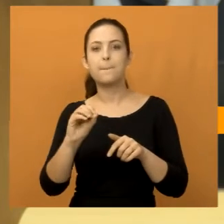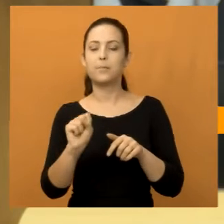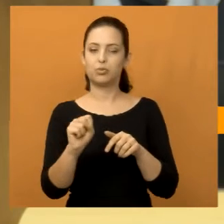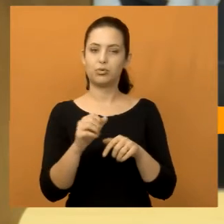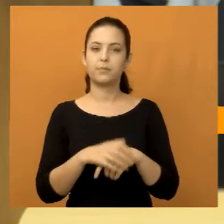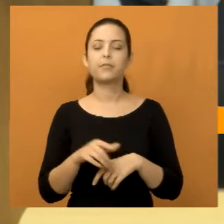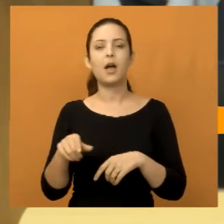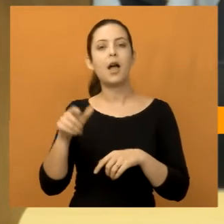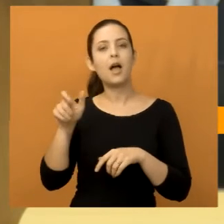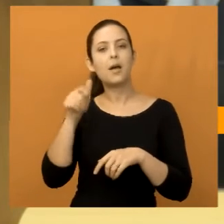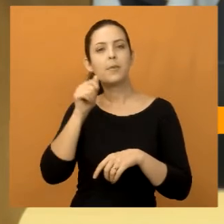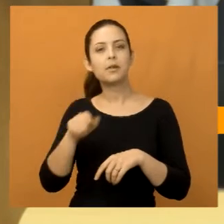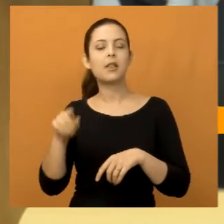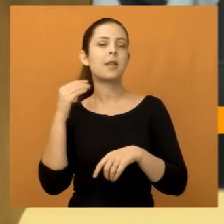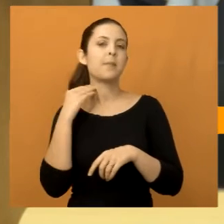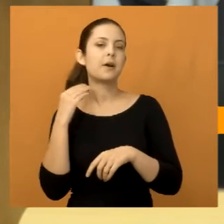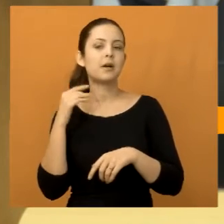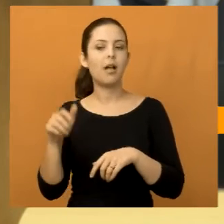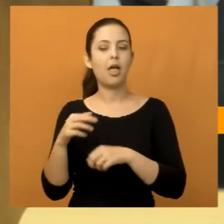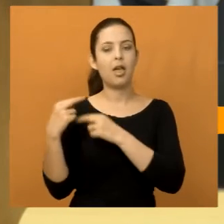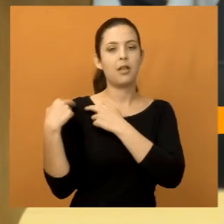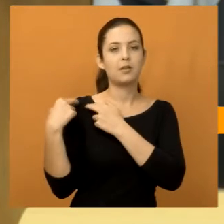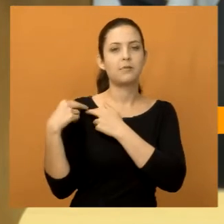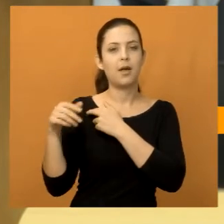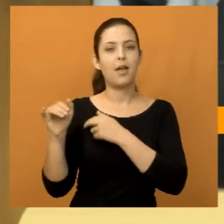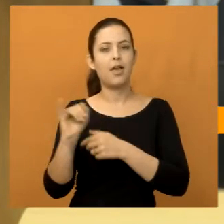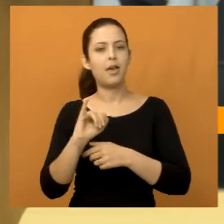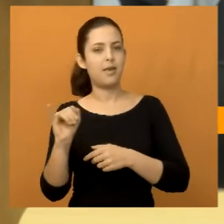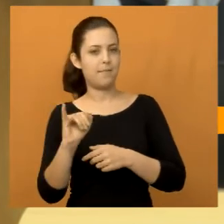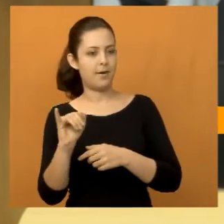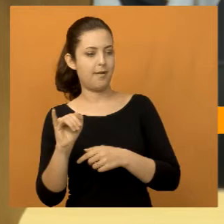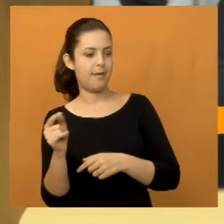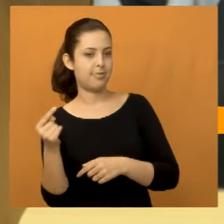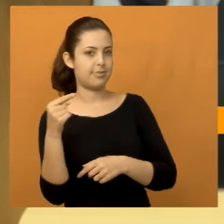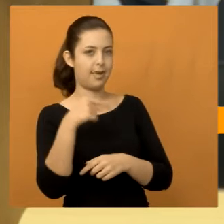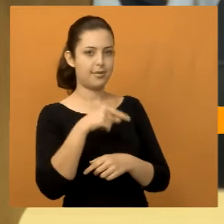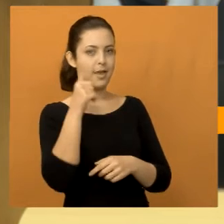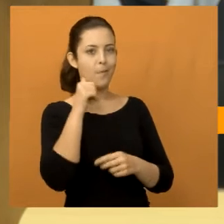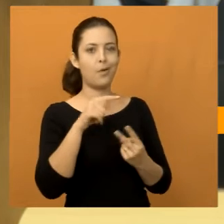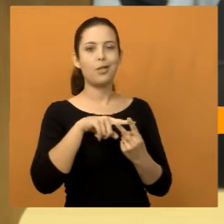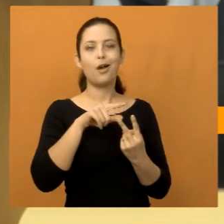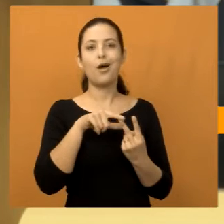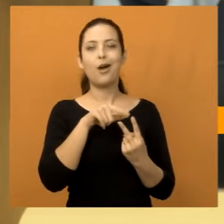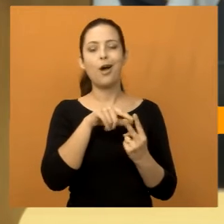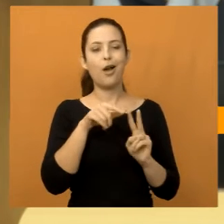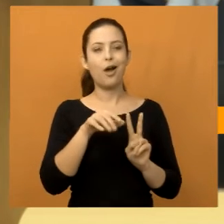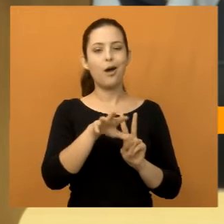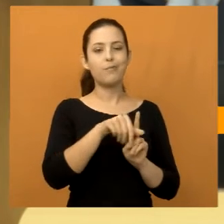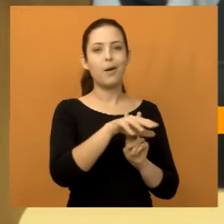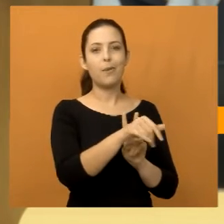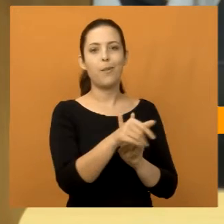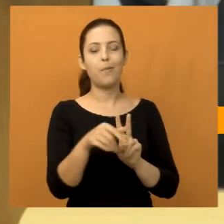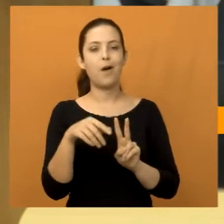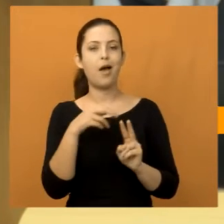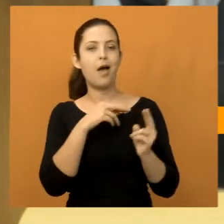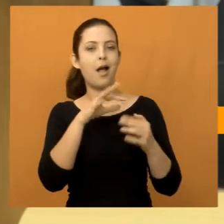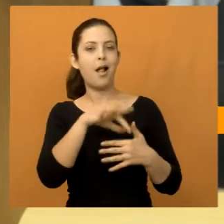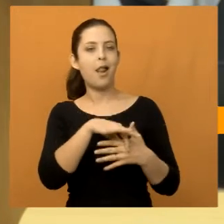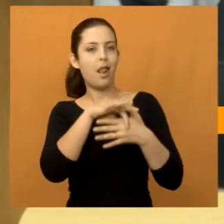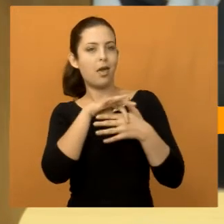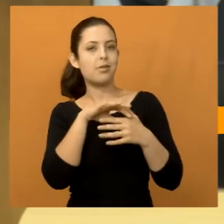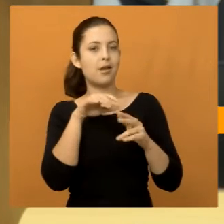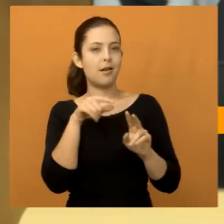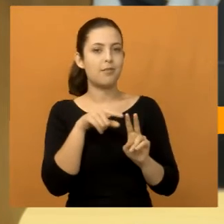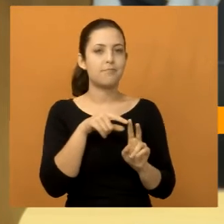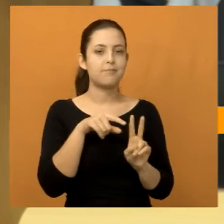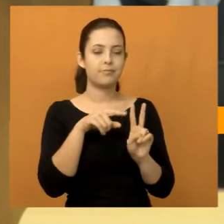fazia a transação bancária era irmã dessa de uma das mentoras do esquema. Inclusive,